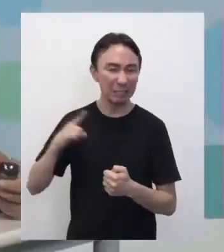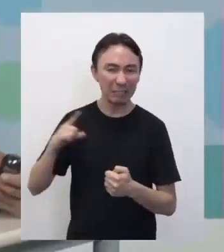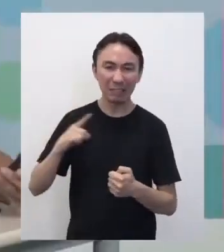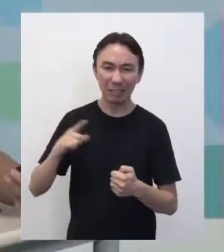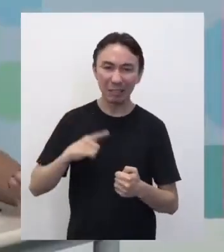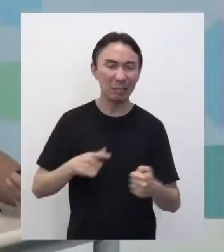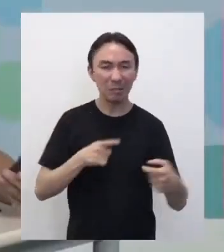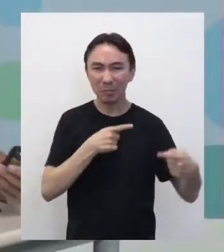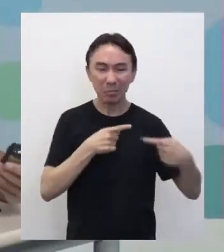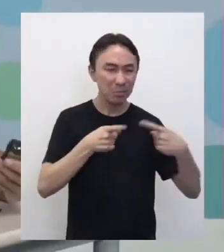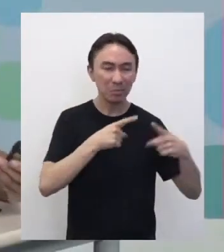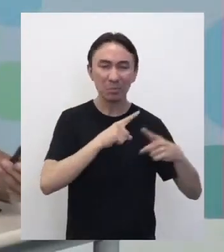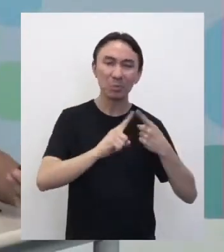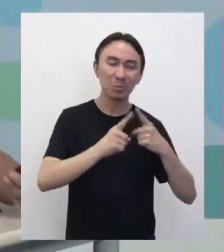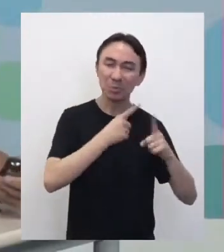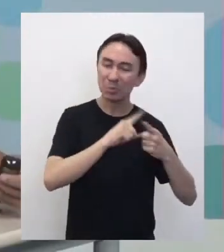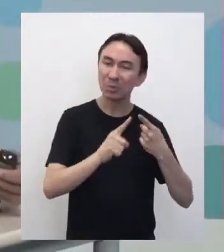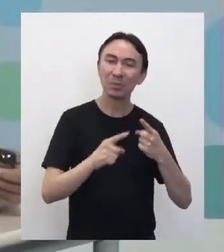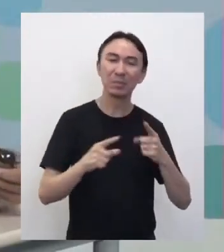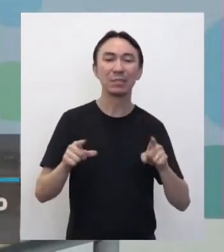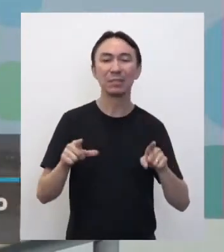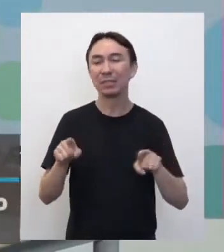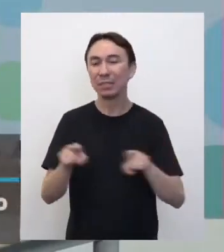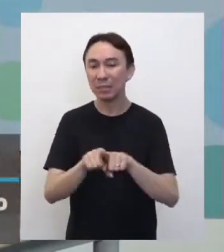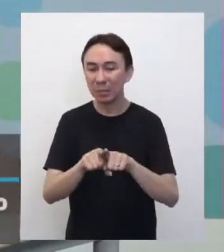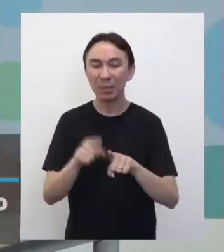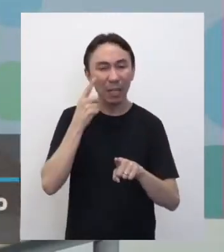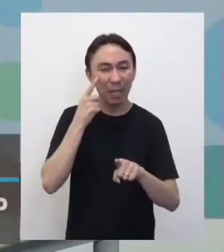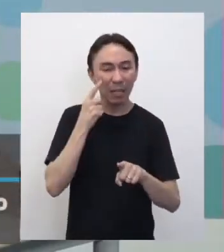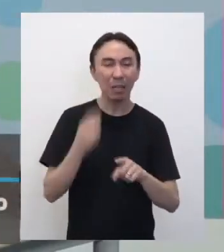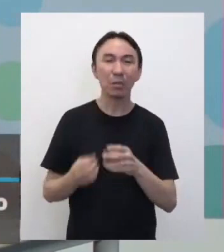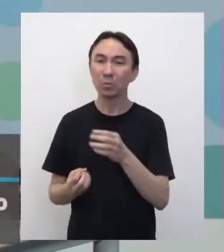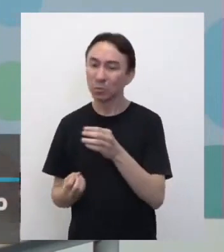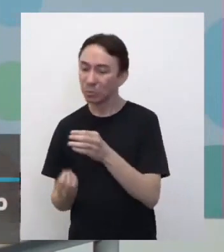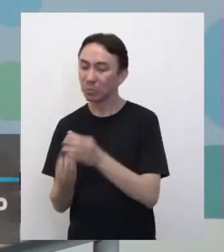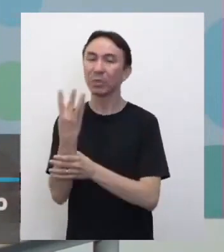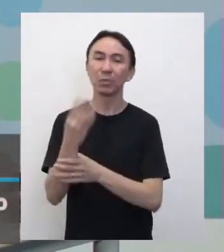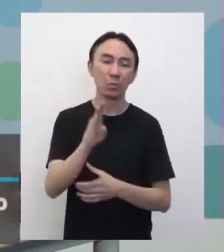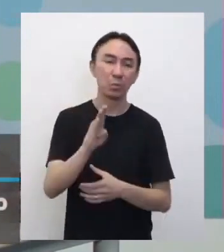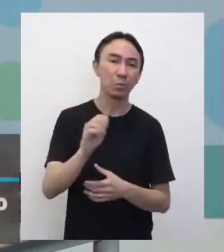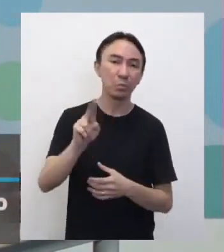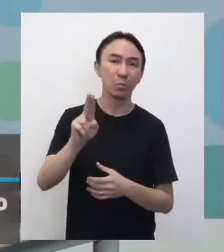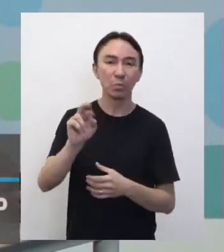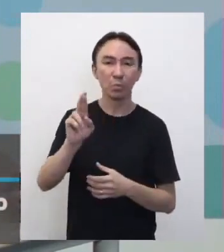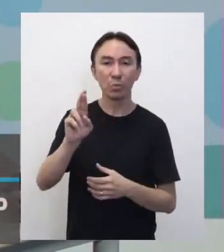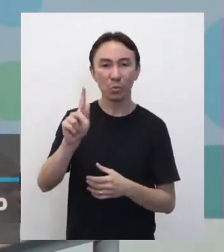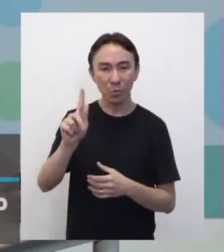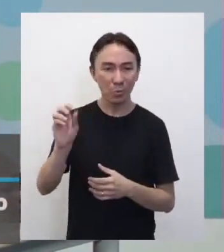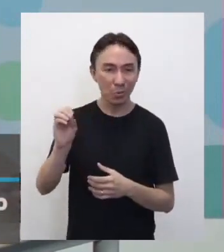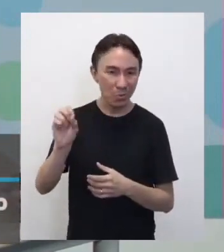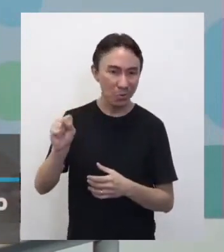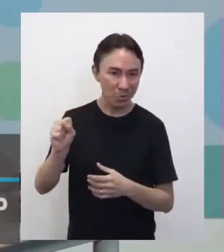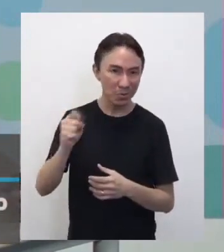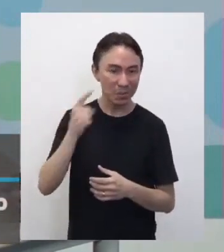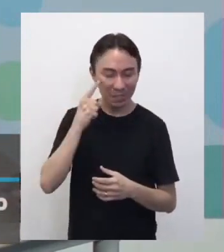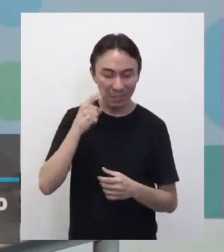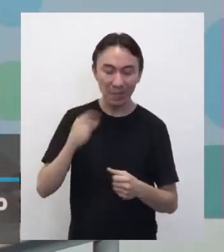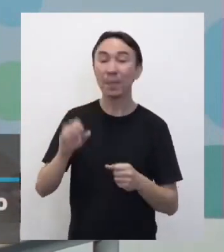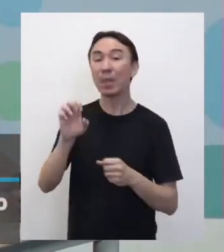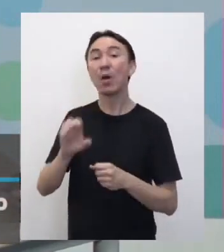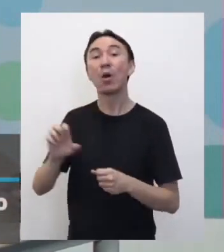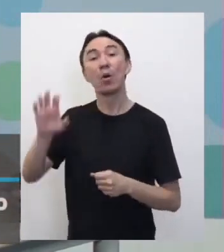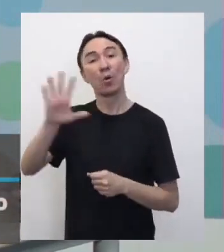do renascimento, do surgimento dos burgos ali na Europa Ocidental. Então a gente vai ver essa virada